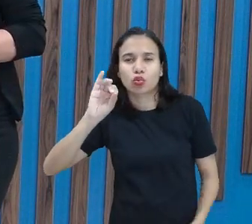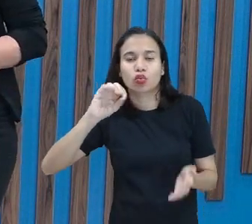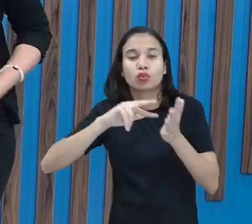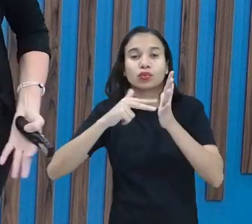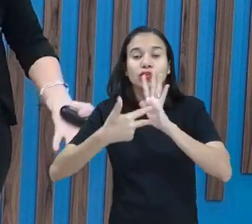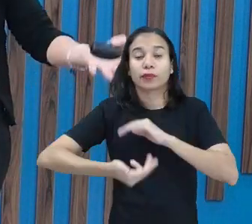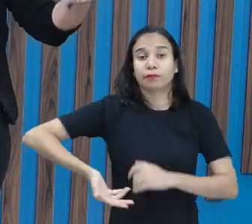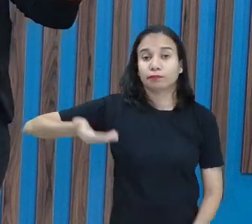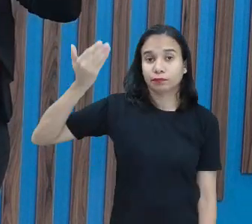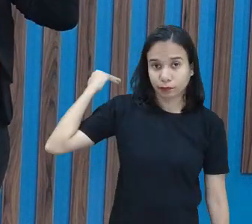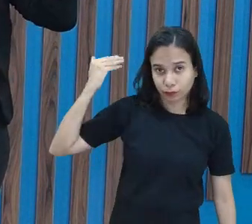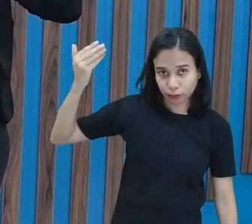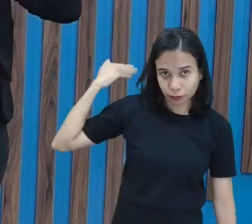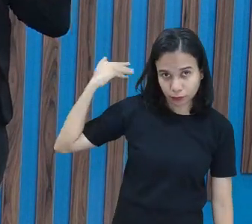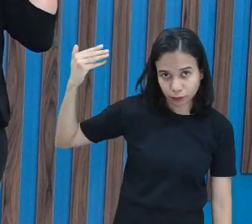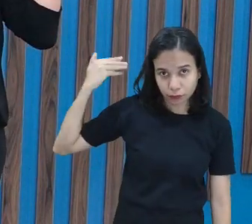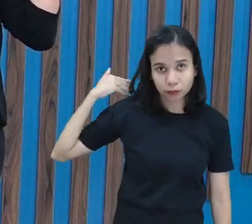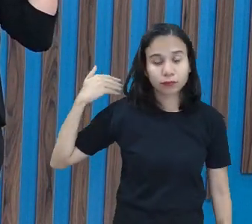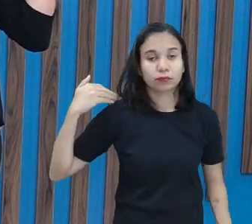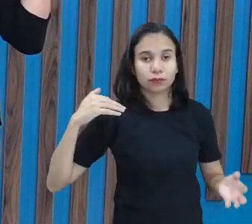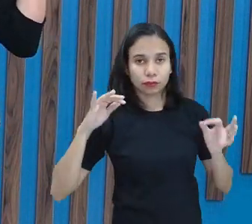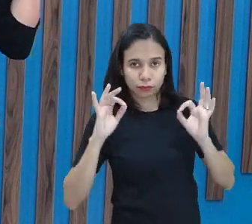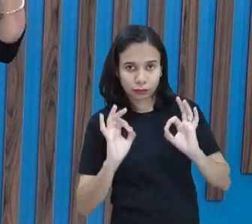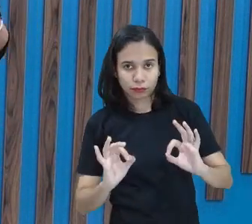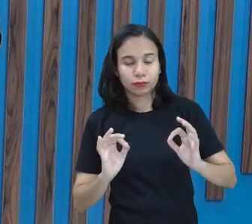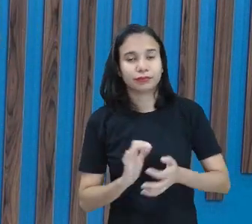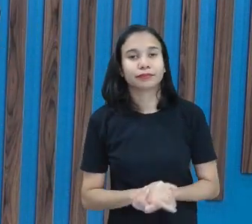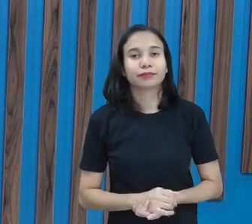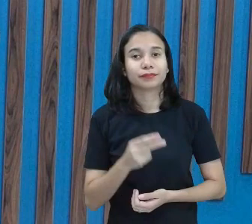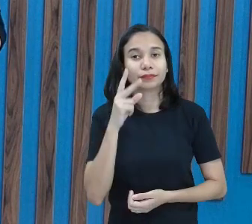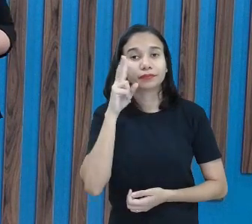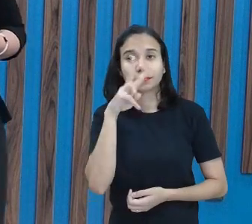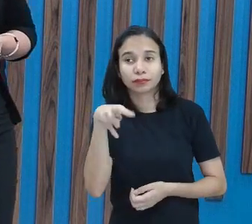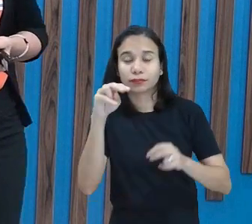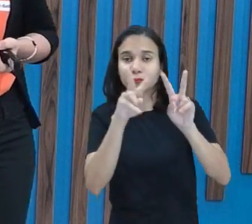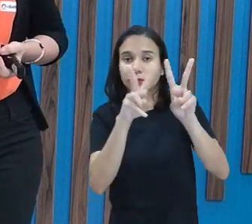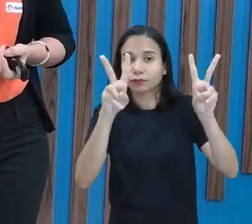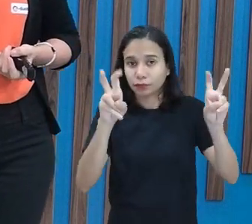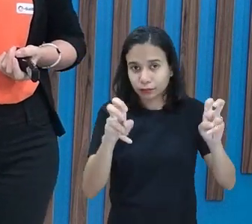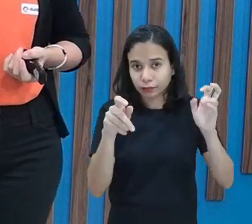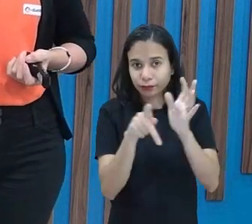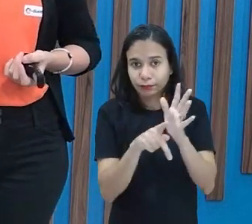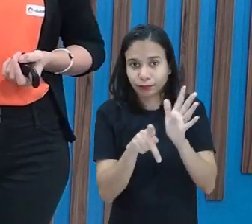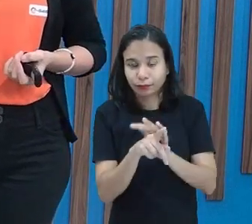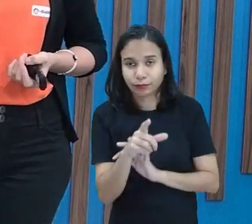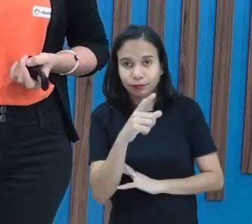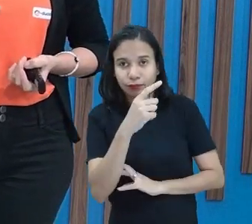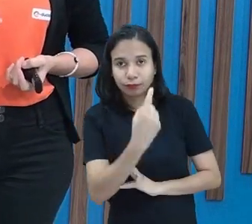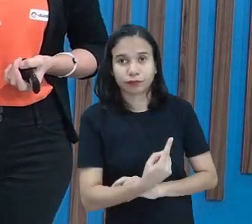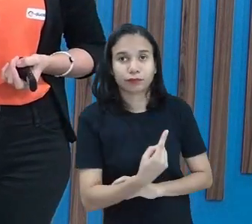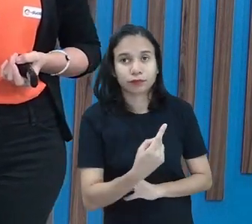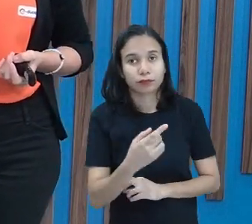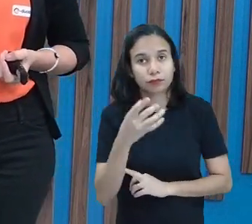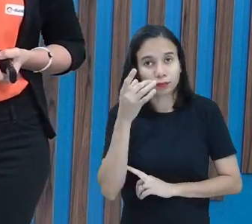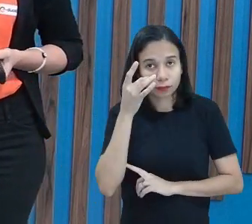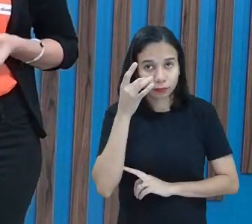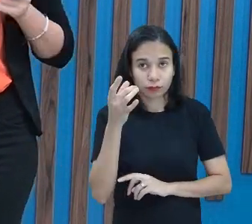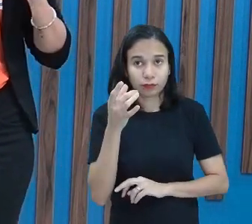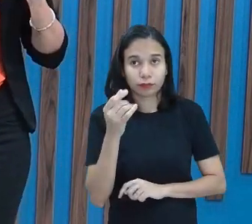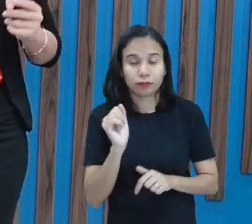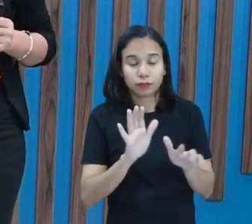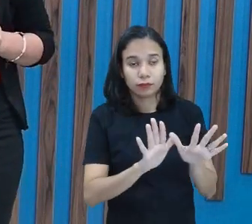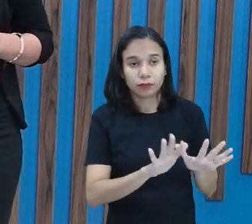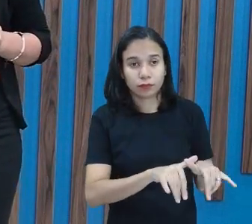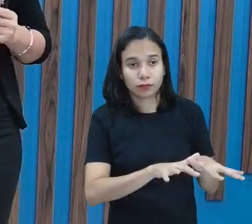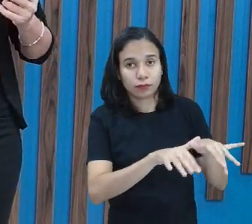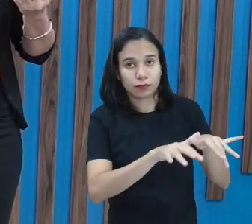isso significa passado, tá? Olha só, frases no singular. No presente,